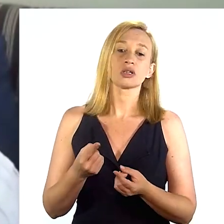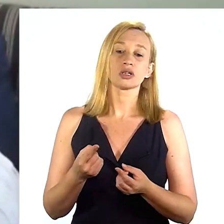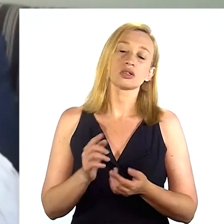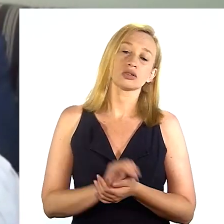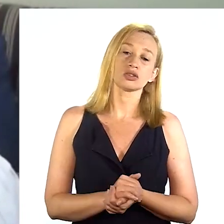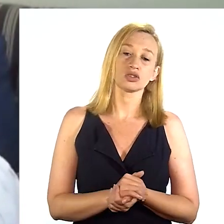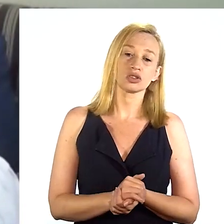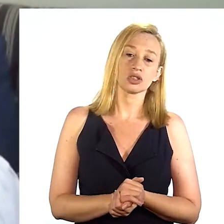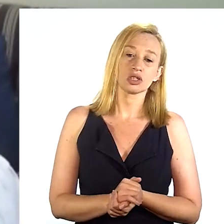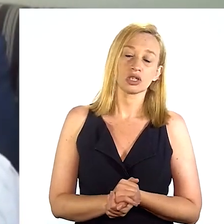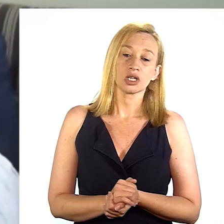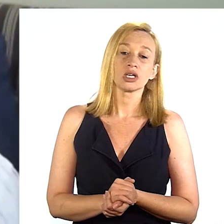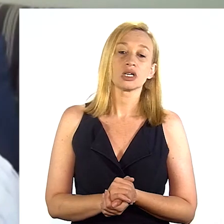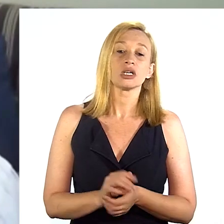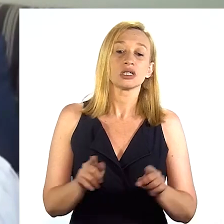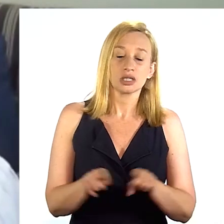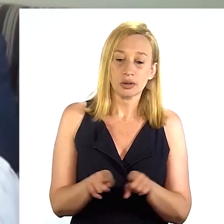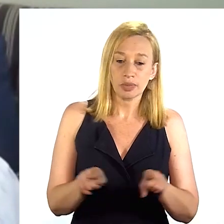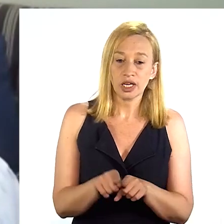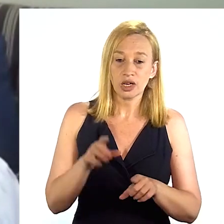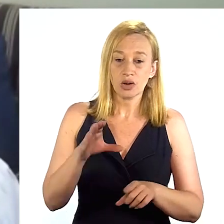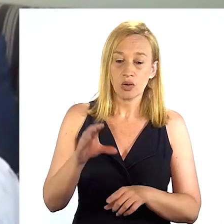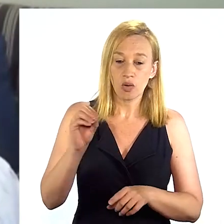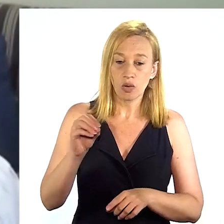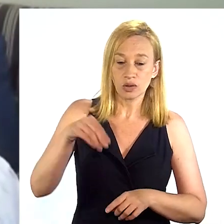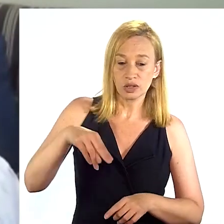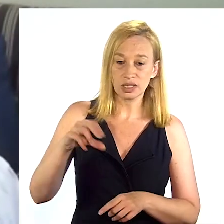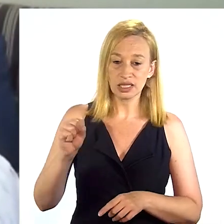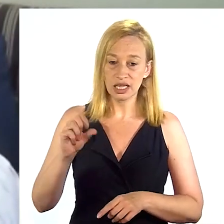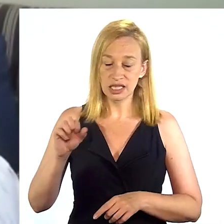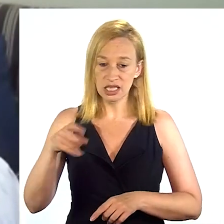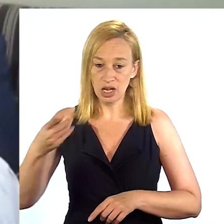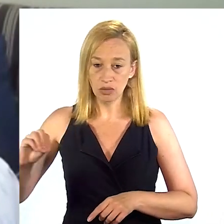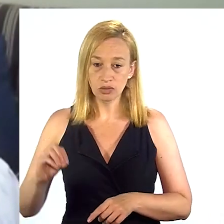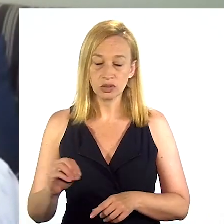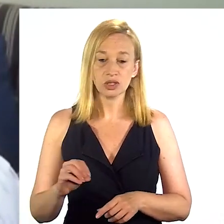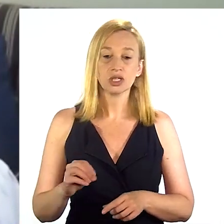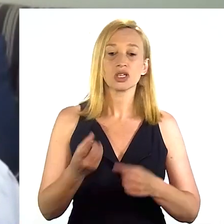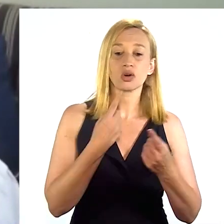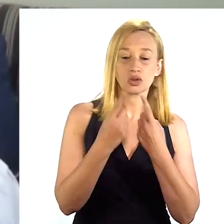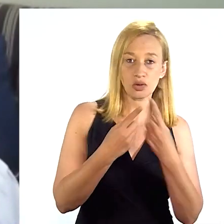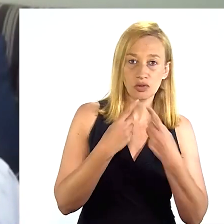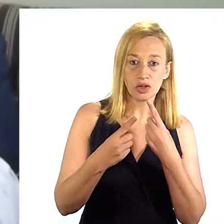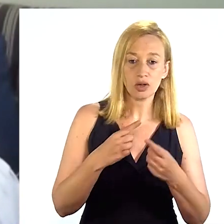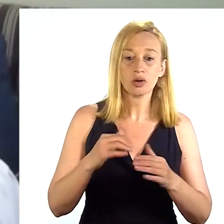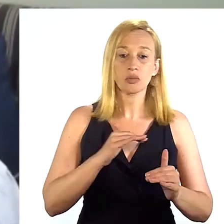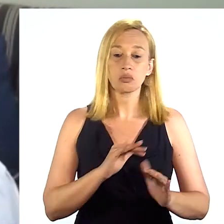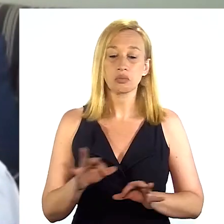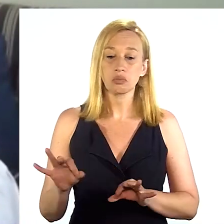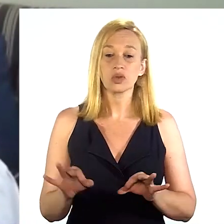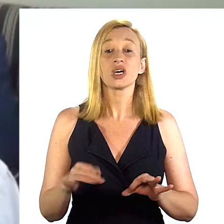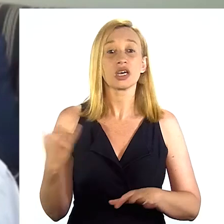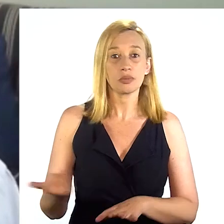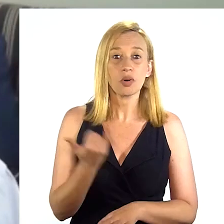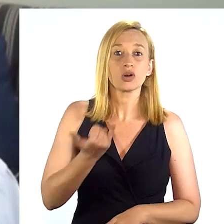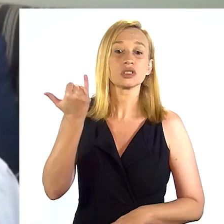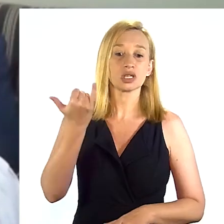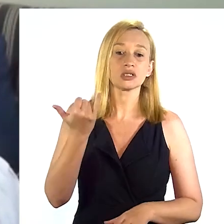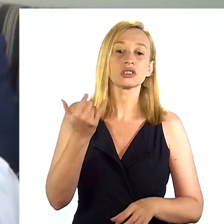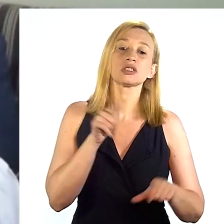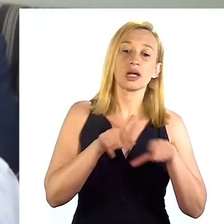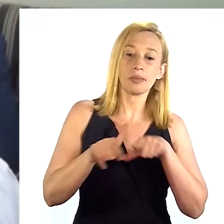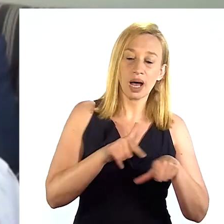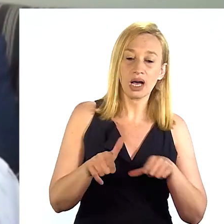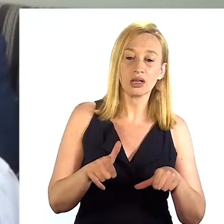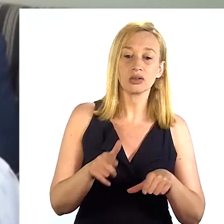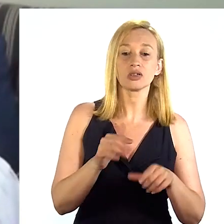ainda a questão da concessão das ferrovias. E nós temos projetos importantes com a MRS e